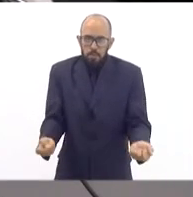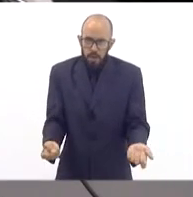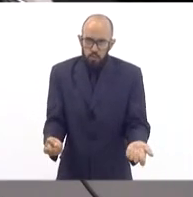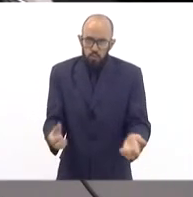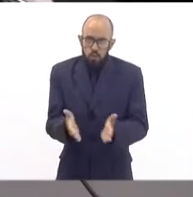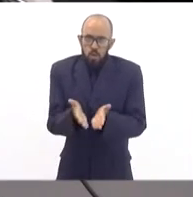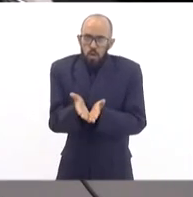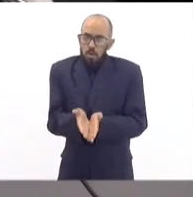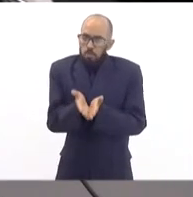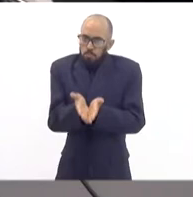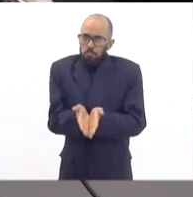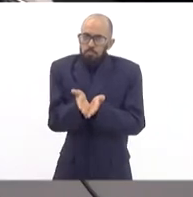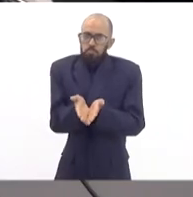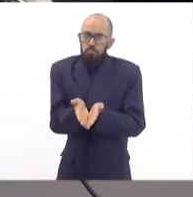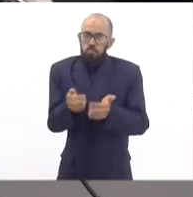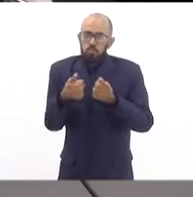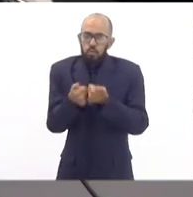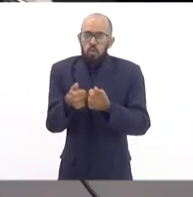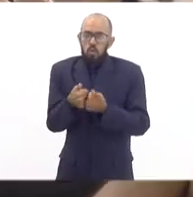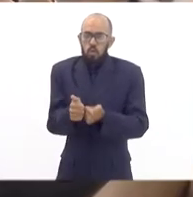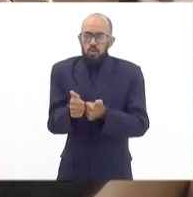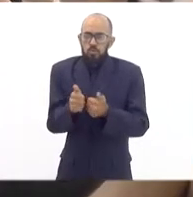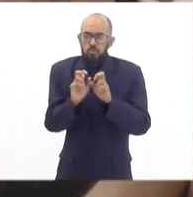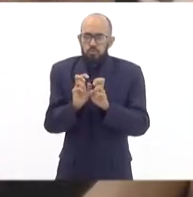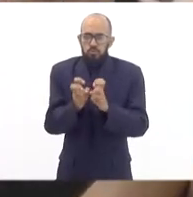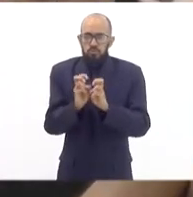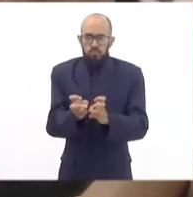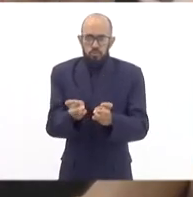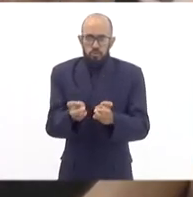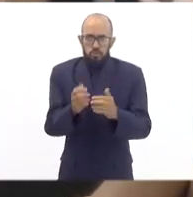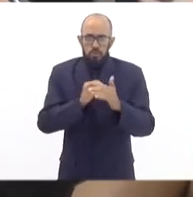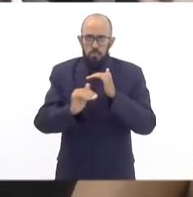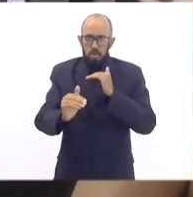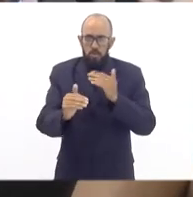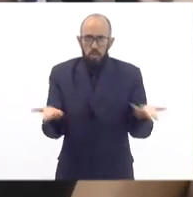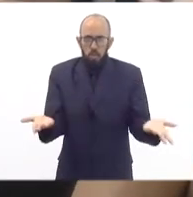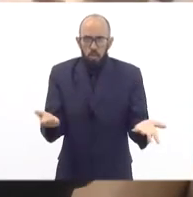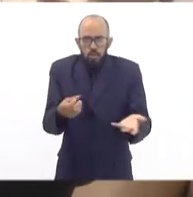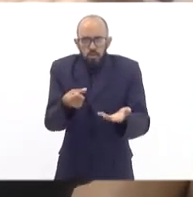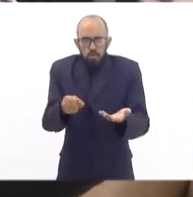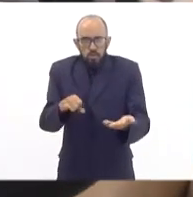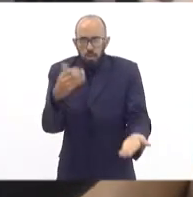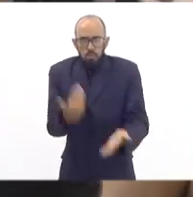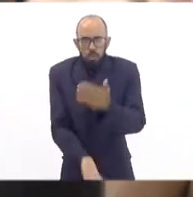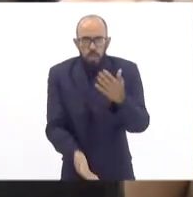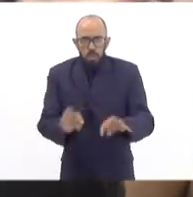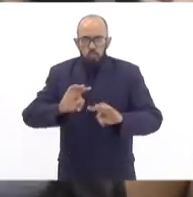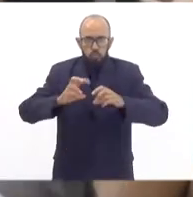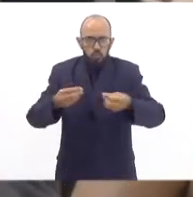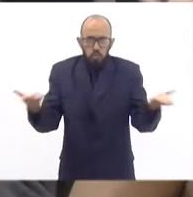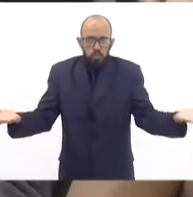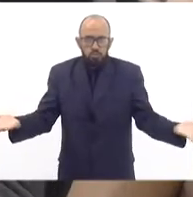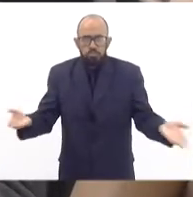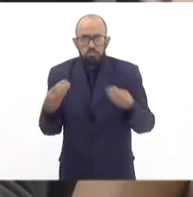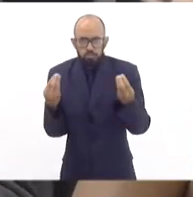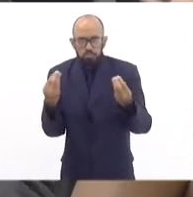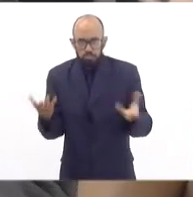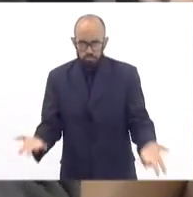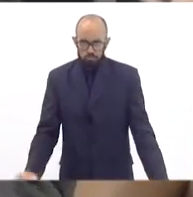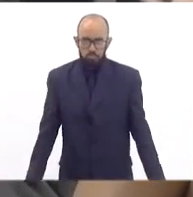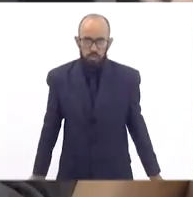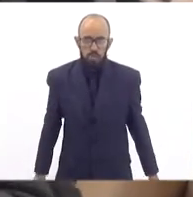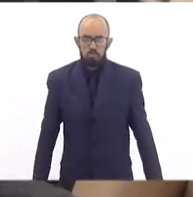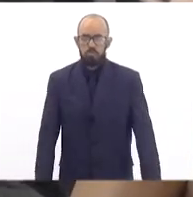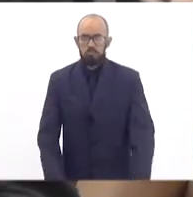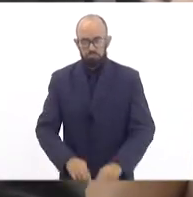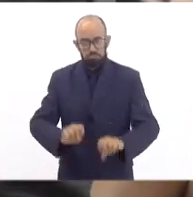e vi de ônibus. Só falta o trilho, metrô e trem. Se desarticular o trem, aí mesmo. Eu